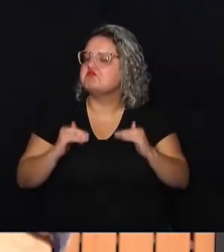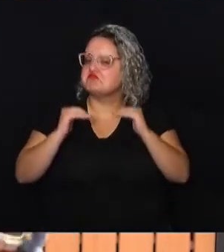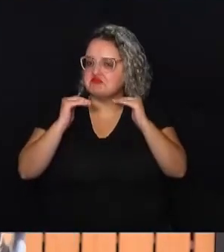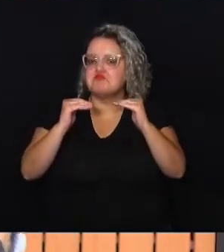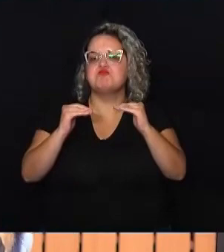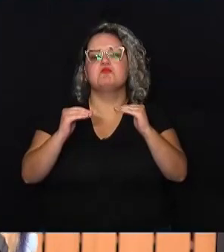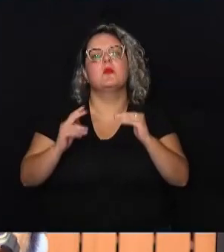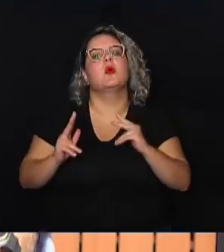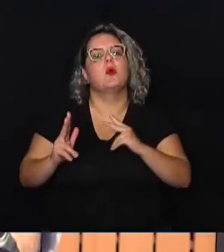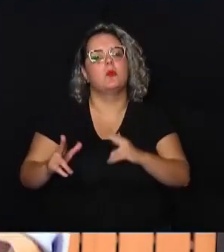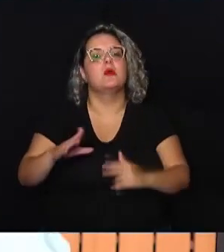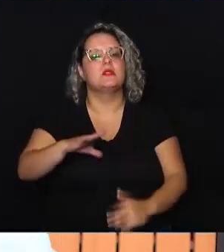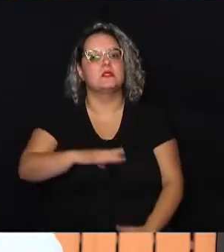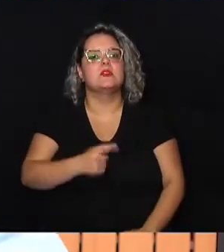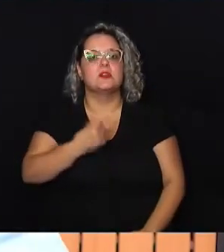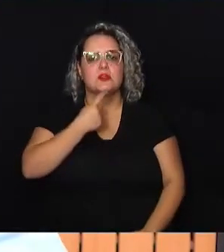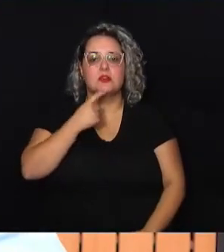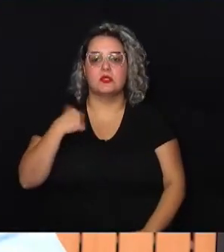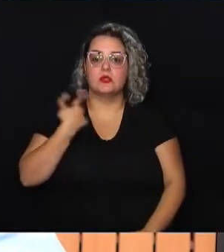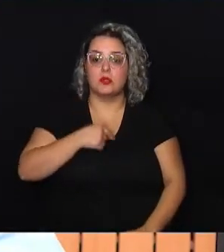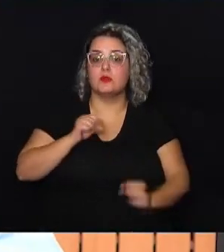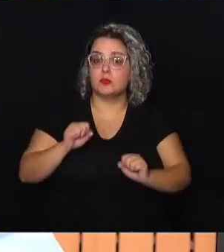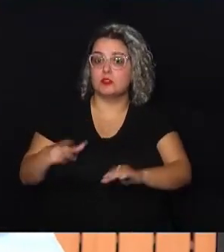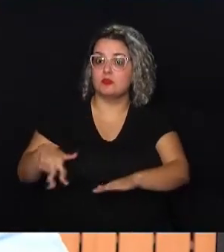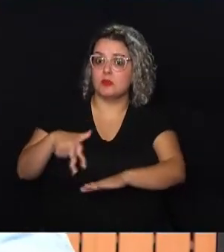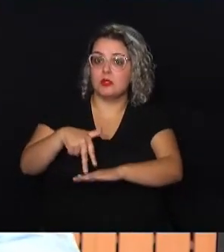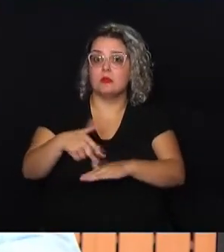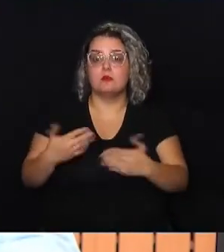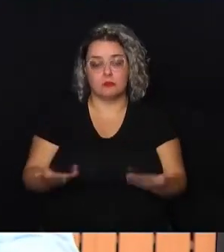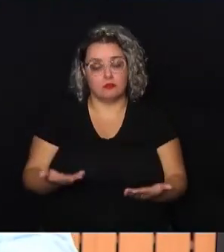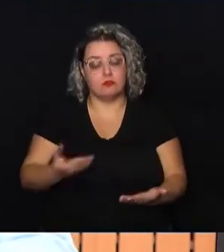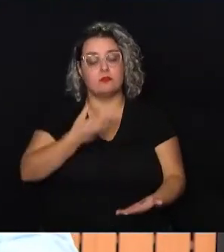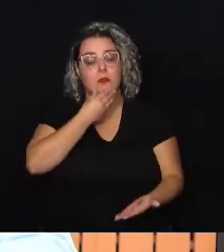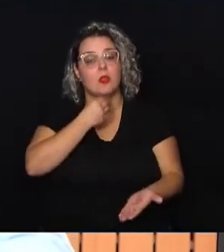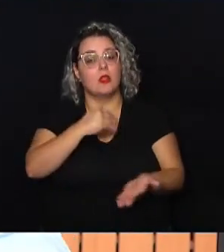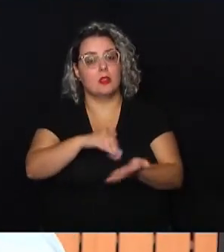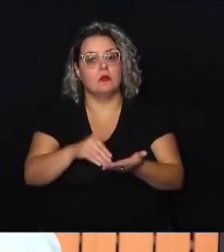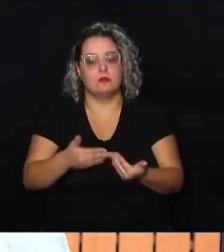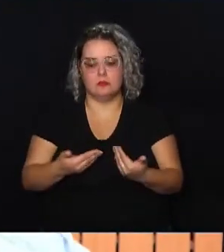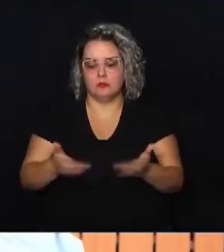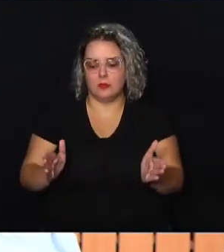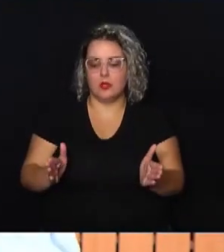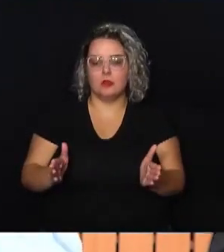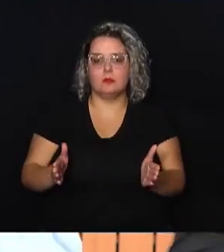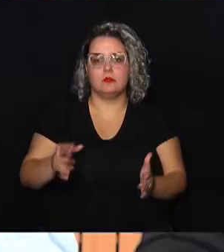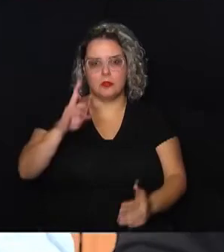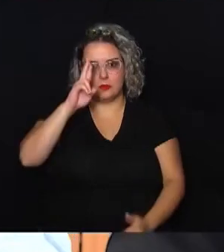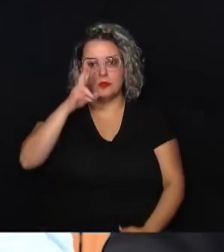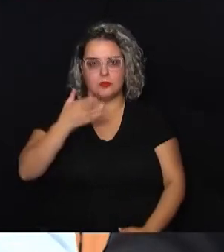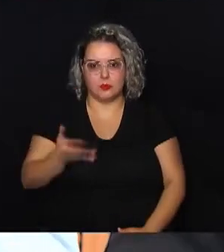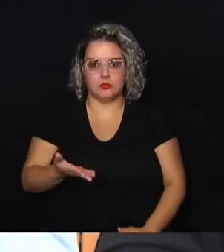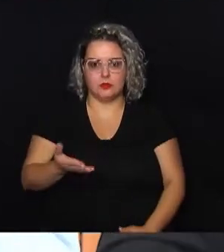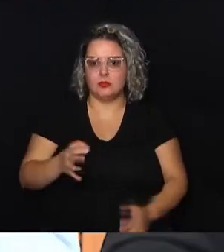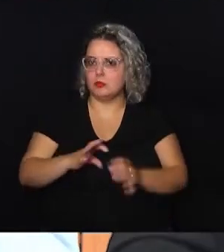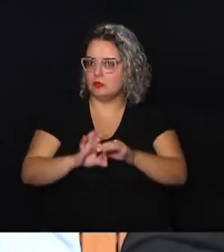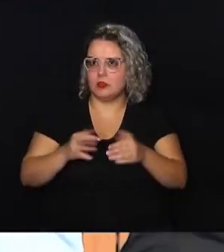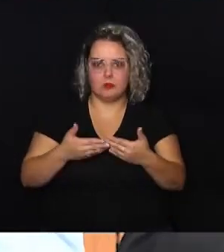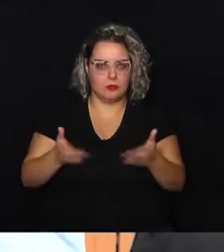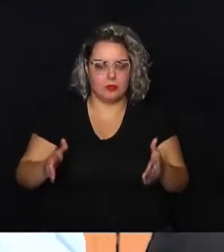que a gente possa continuar sendo um protagonista. Secretário, a palavra está com o senhor, fique à